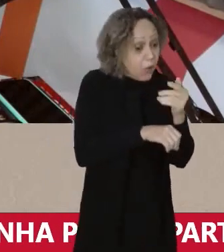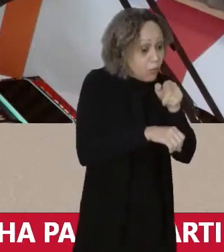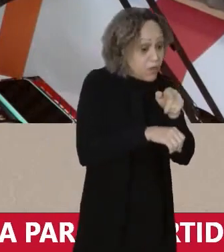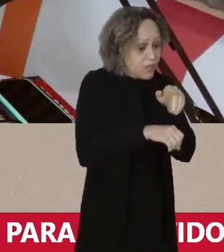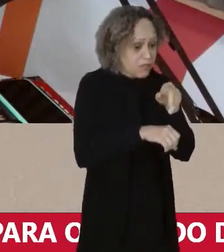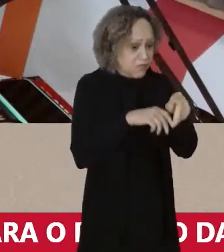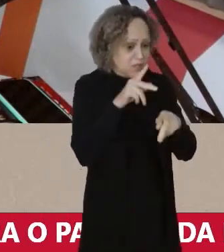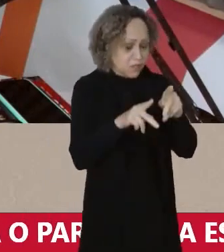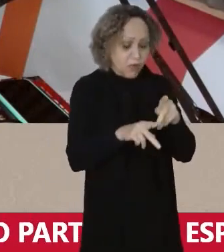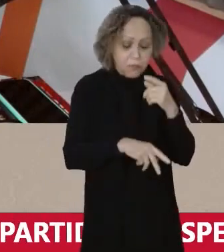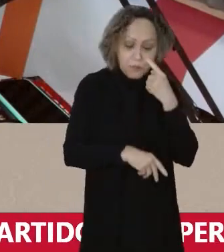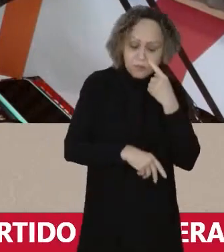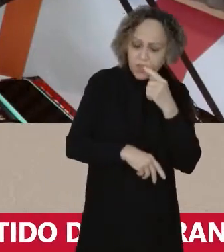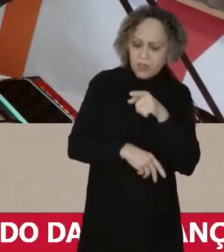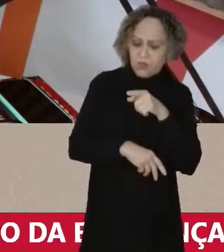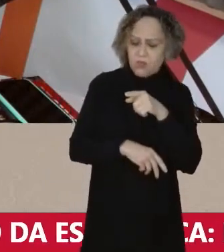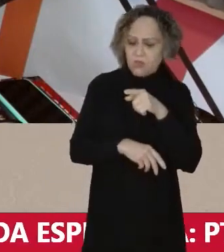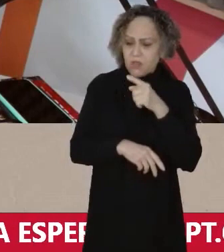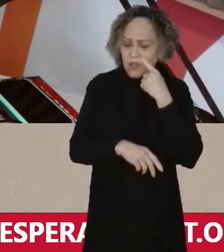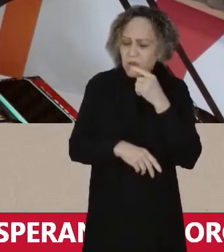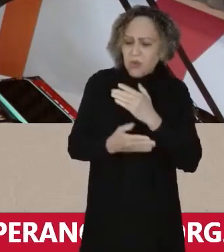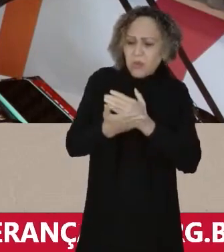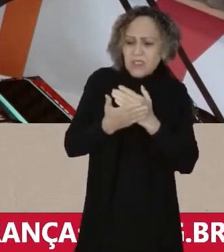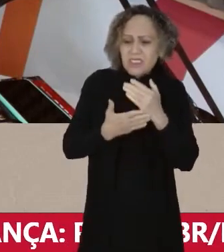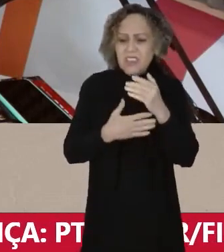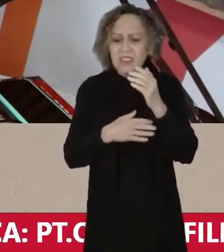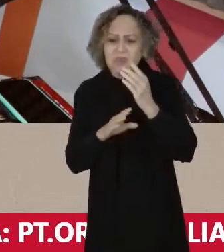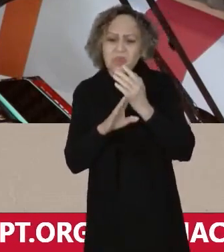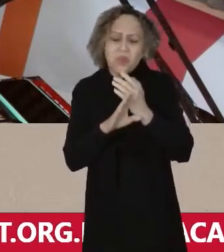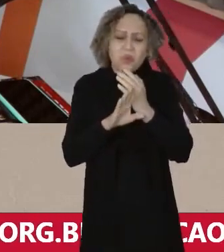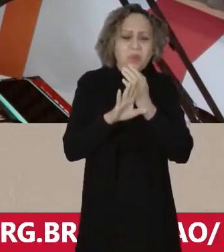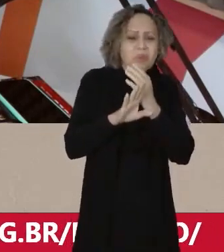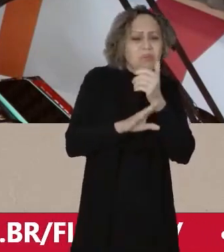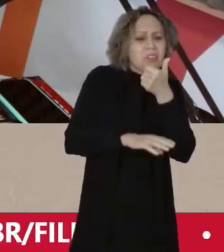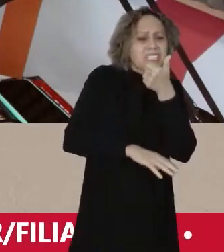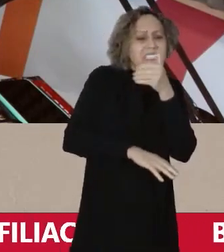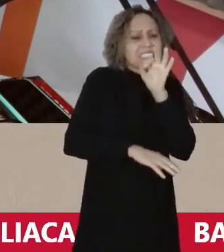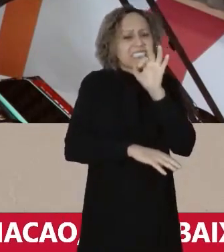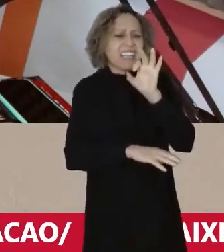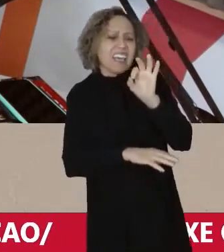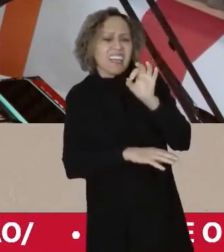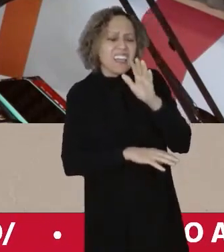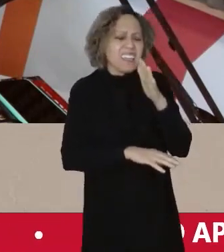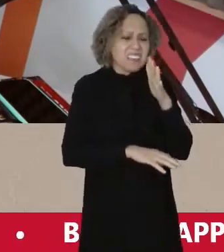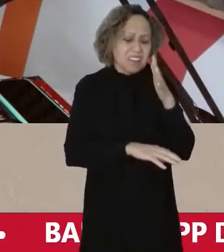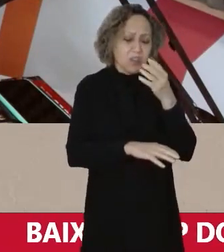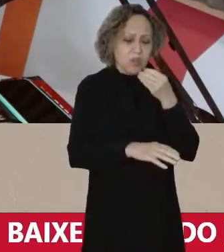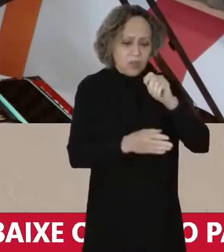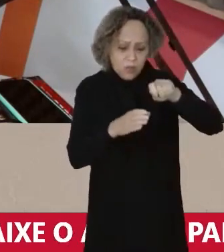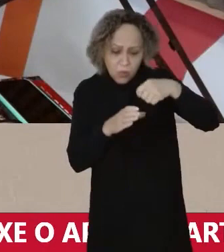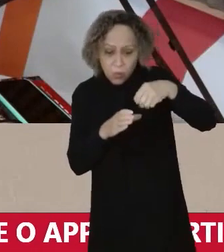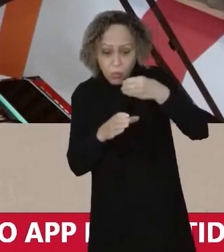comecei. Comecei com 100 e poucas refeições, e chegamos a 640. Aí eu